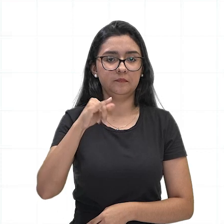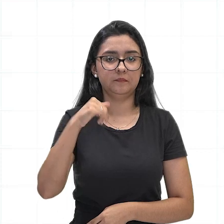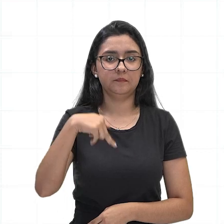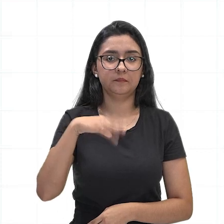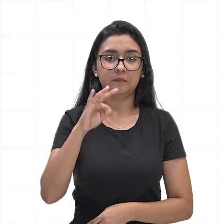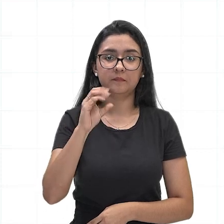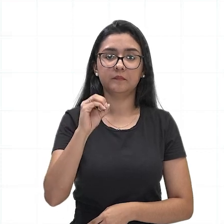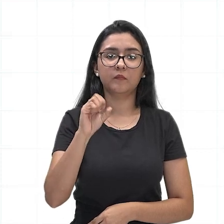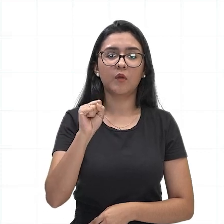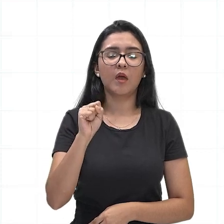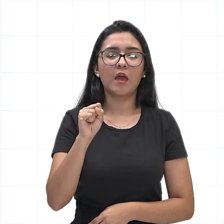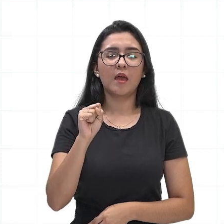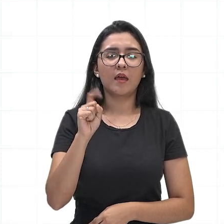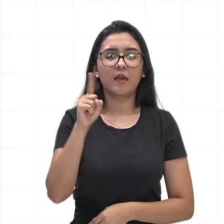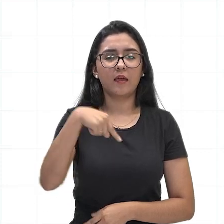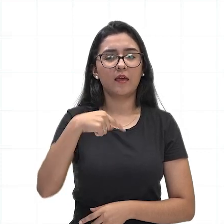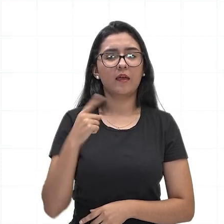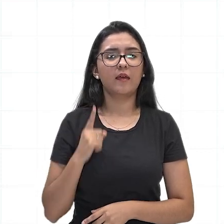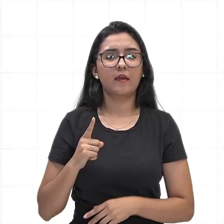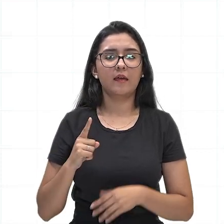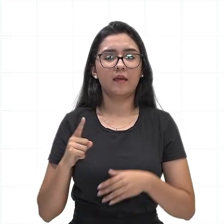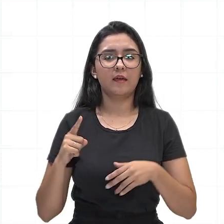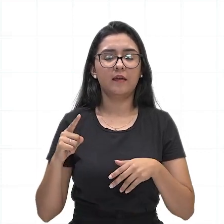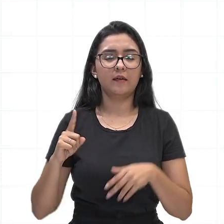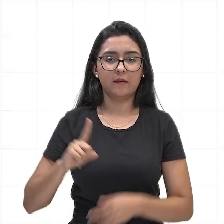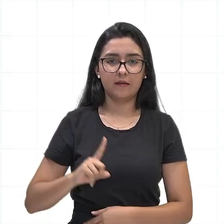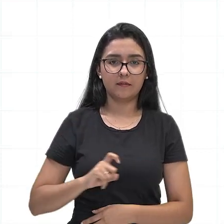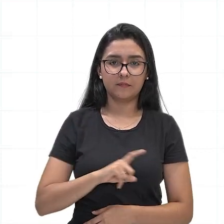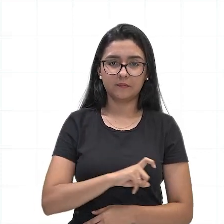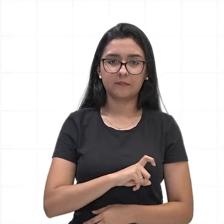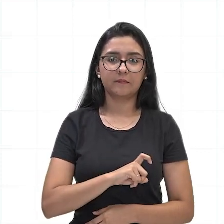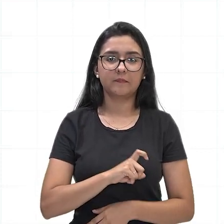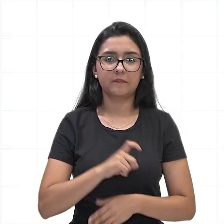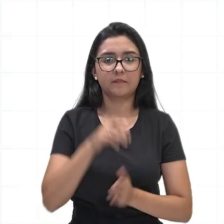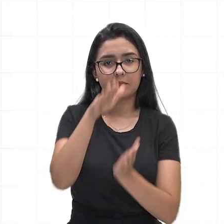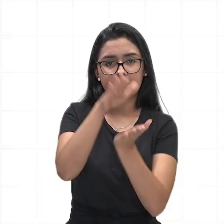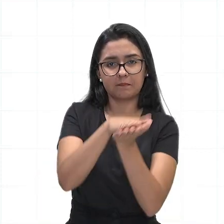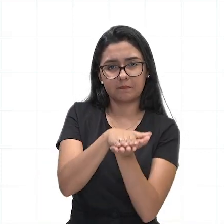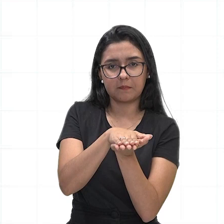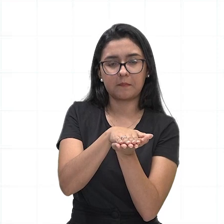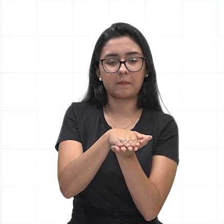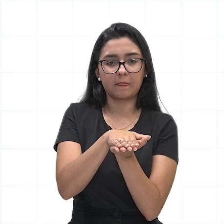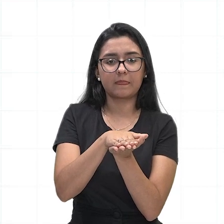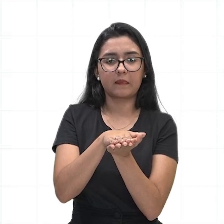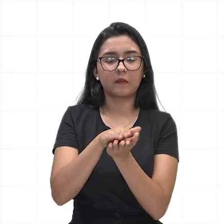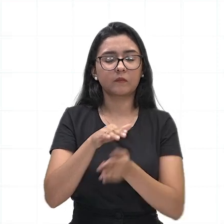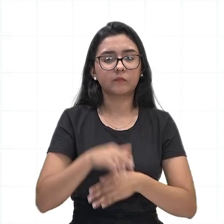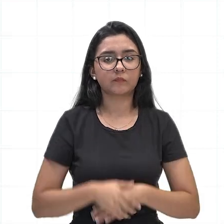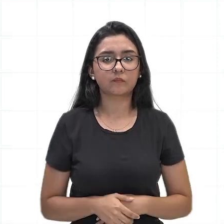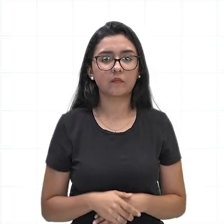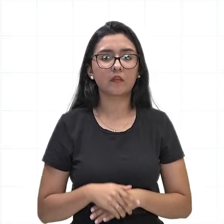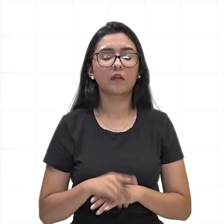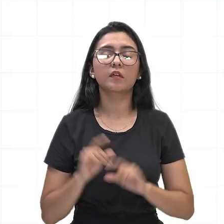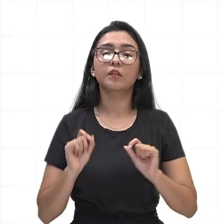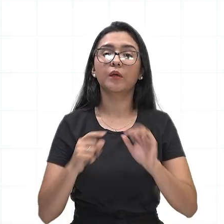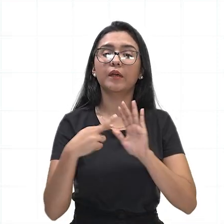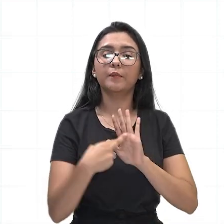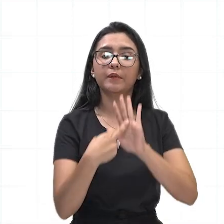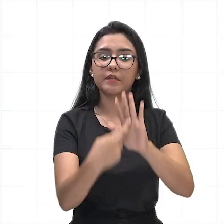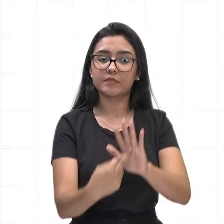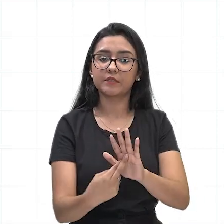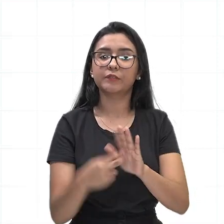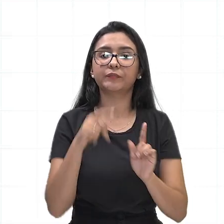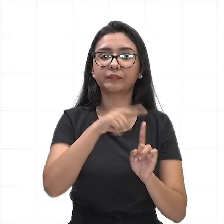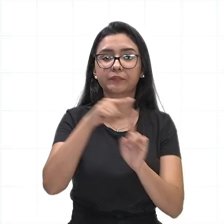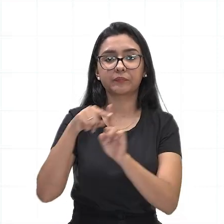são vermes achatados, por isso esse nome plate ou plate, né, que quer dizer achatado. E eles são